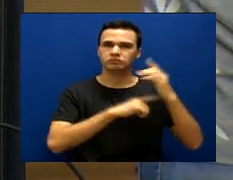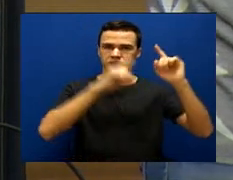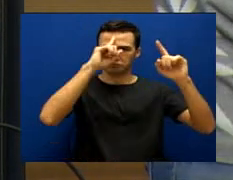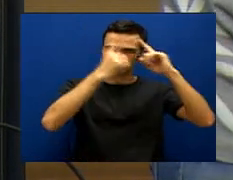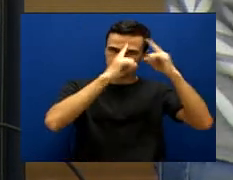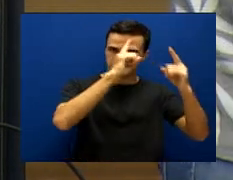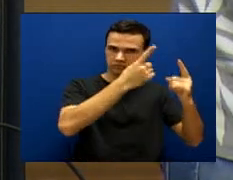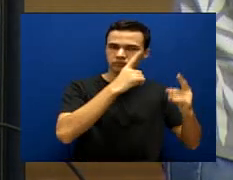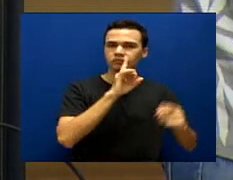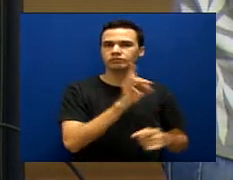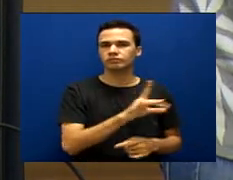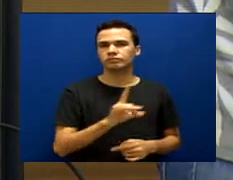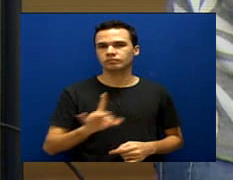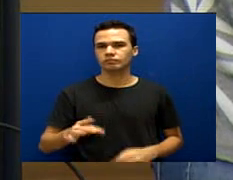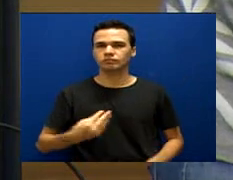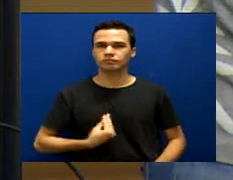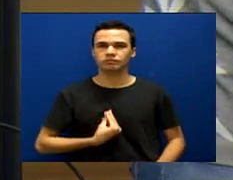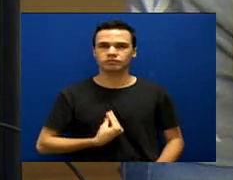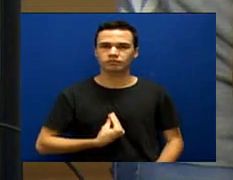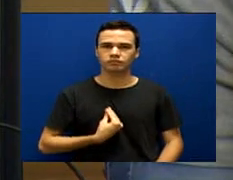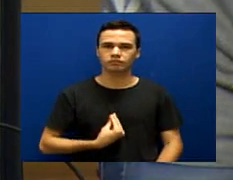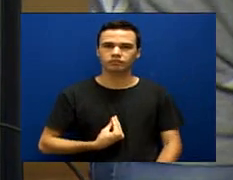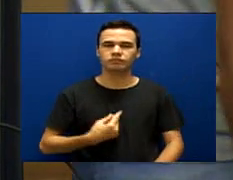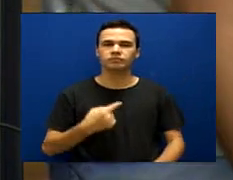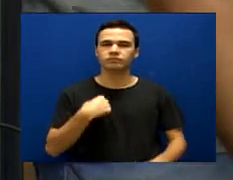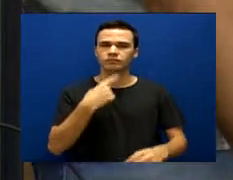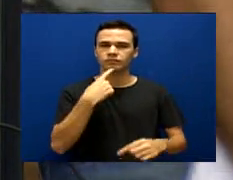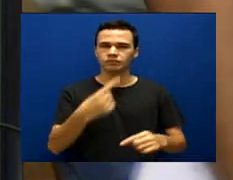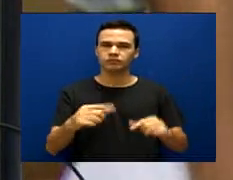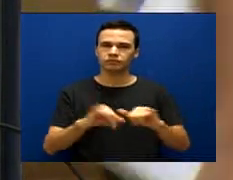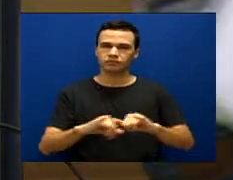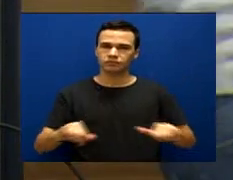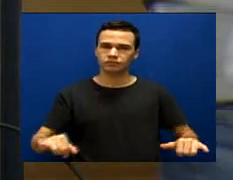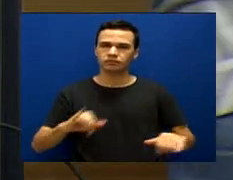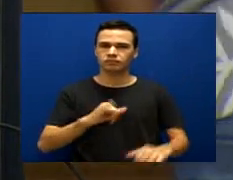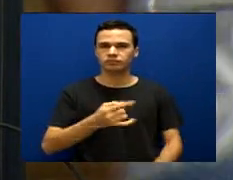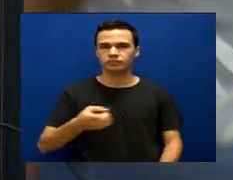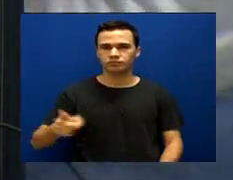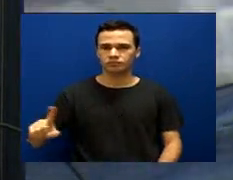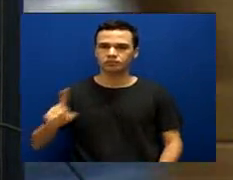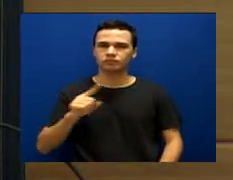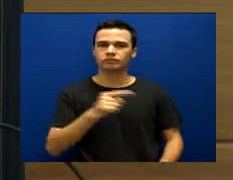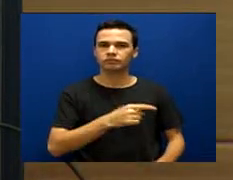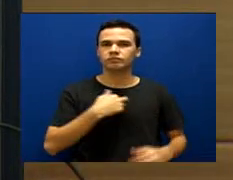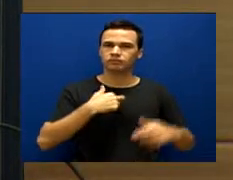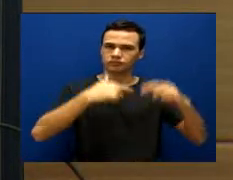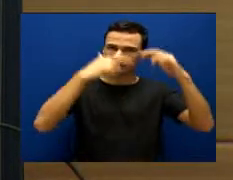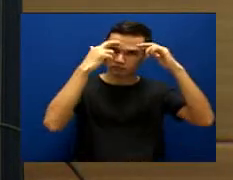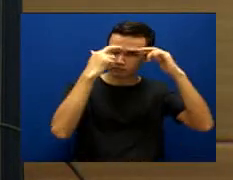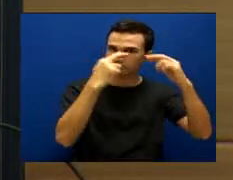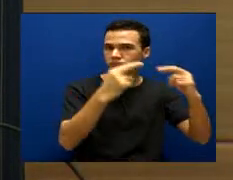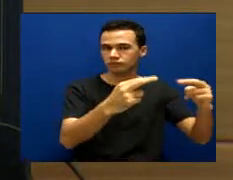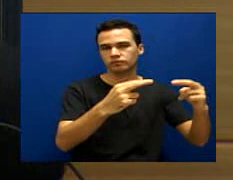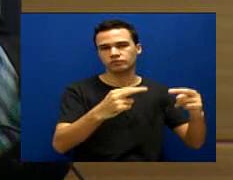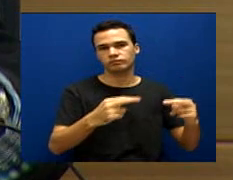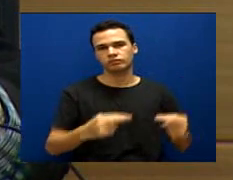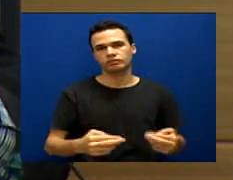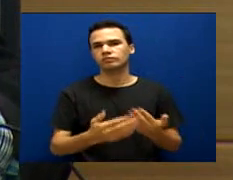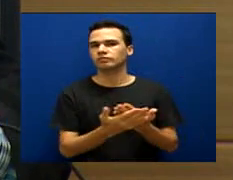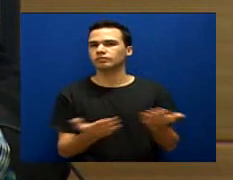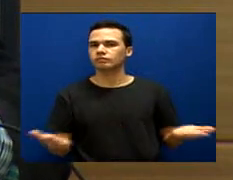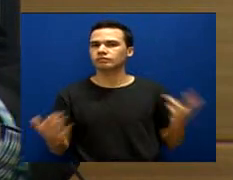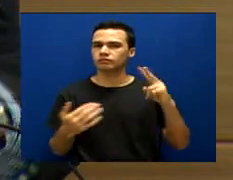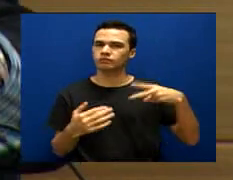Quero saudar cada um que está aqui presente. Dizer também, João, senhores e senhoras, e respeito aos